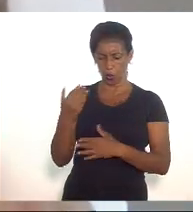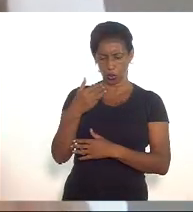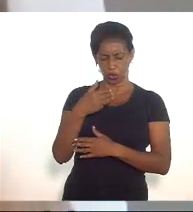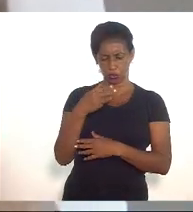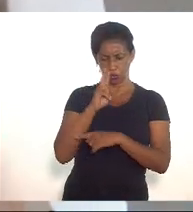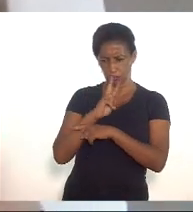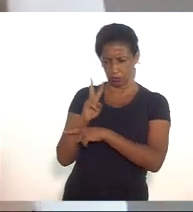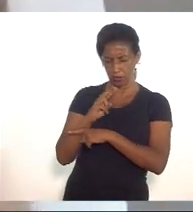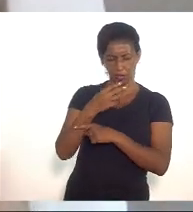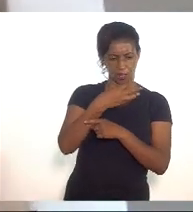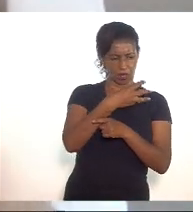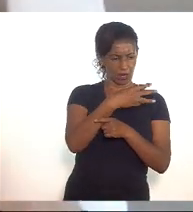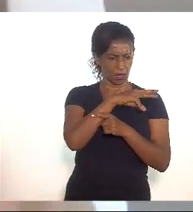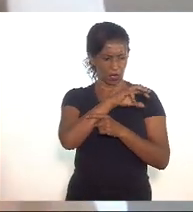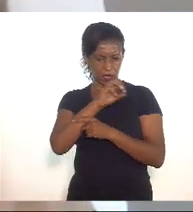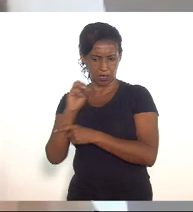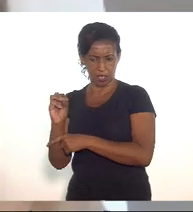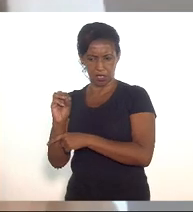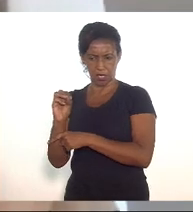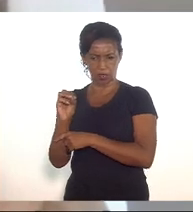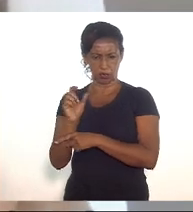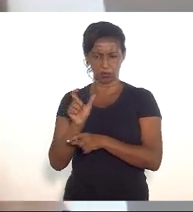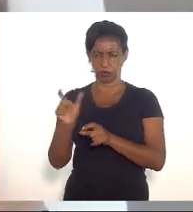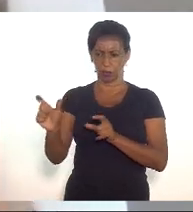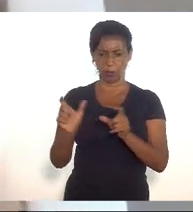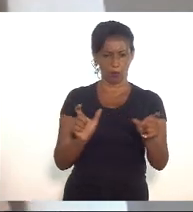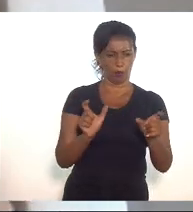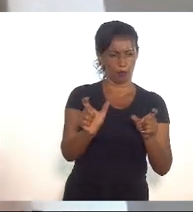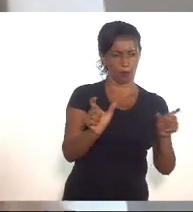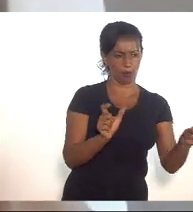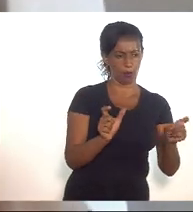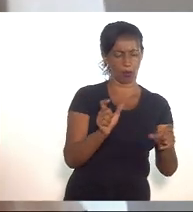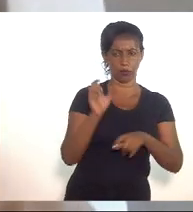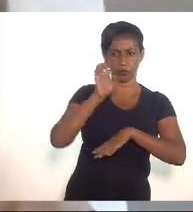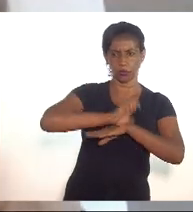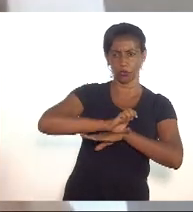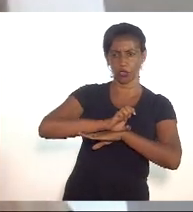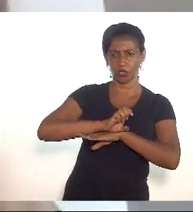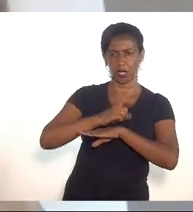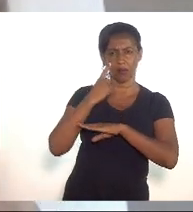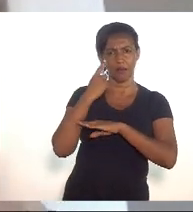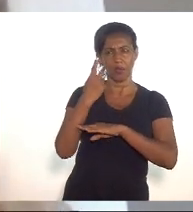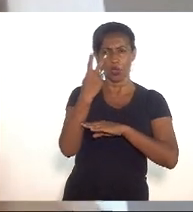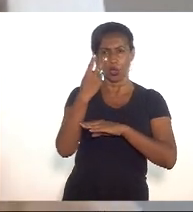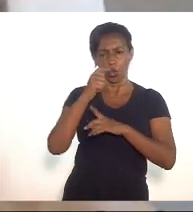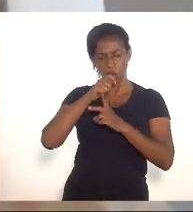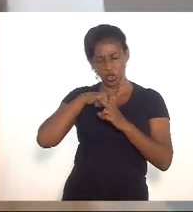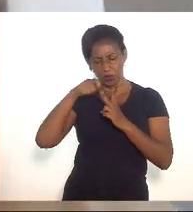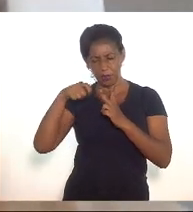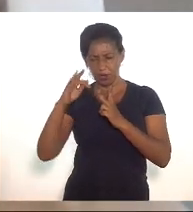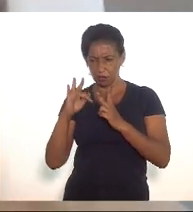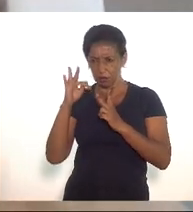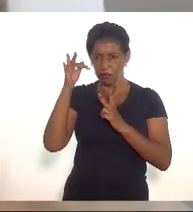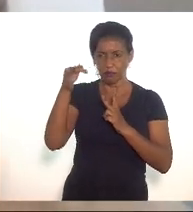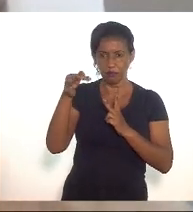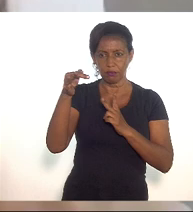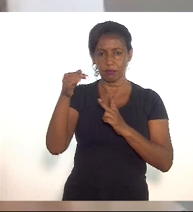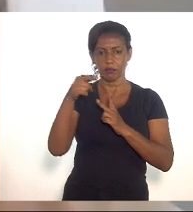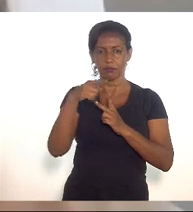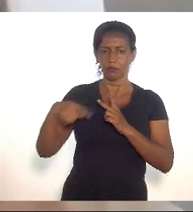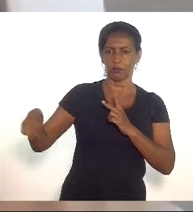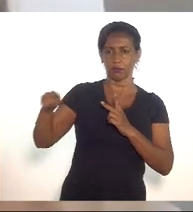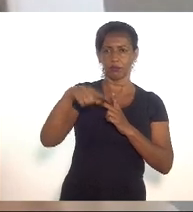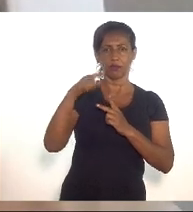300 indicadores do Estado, tá? Os senhores vão ver que daqui a 2 meses nós estamos colocando